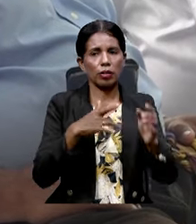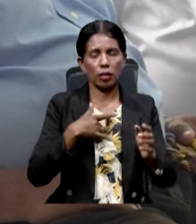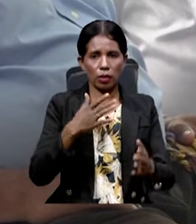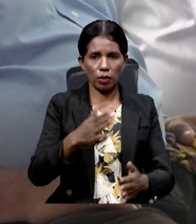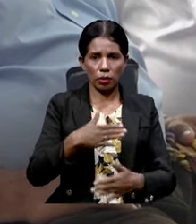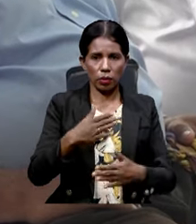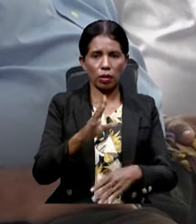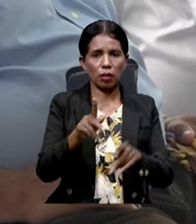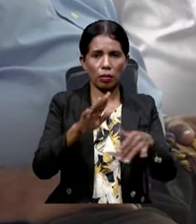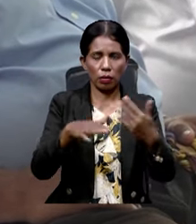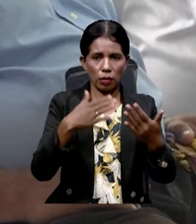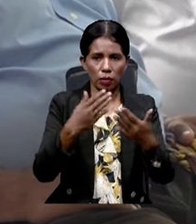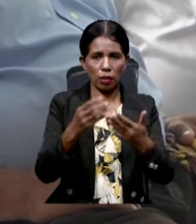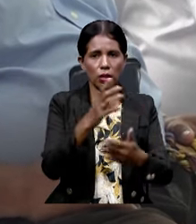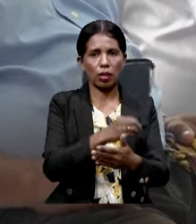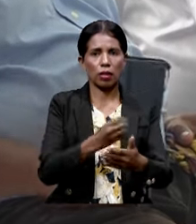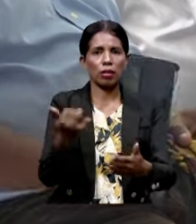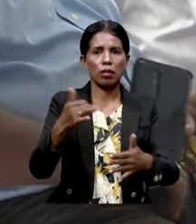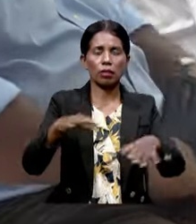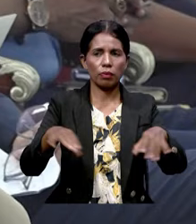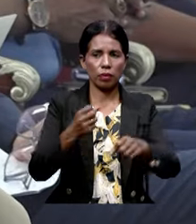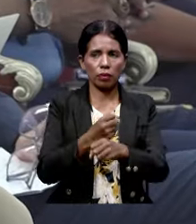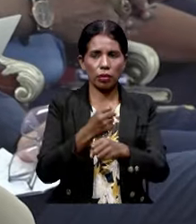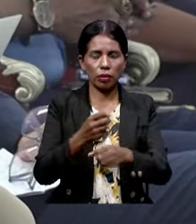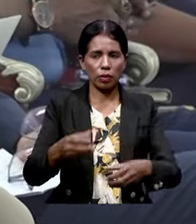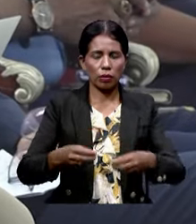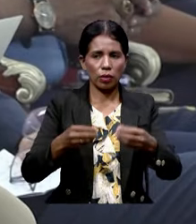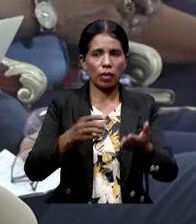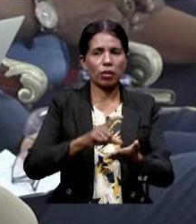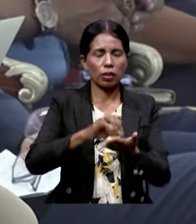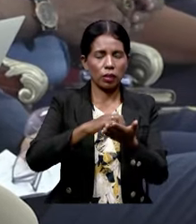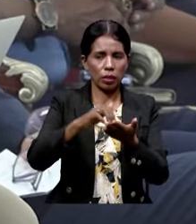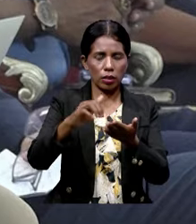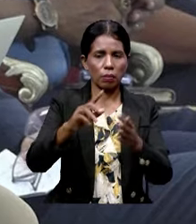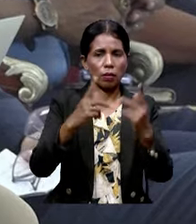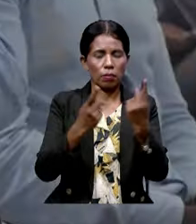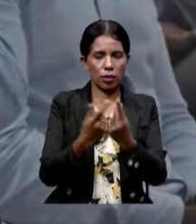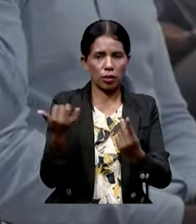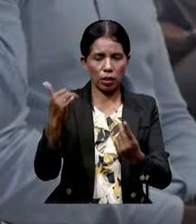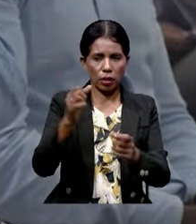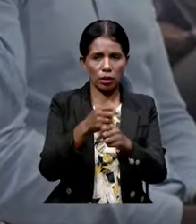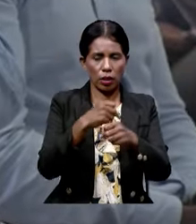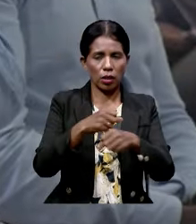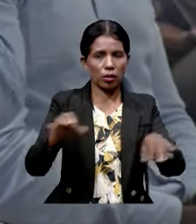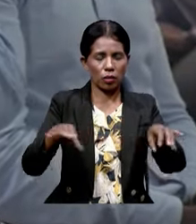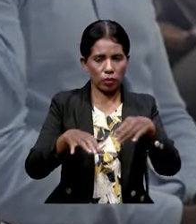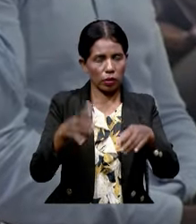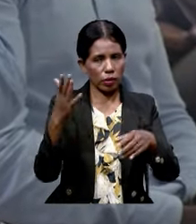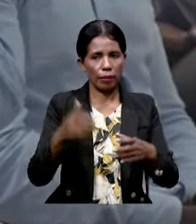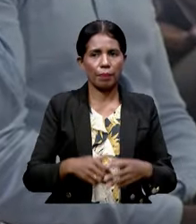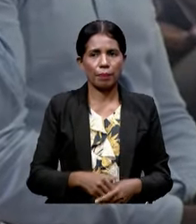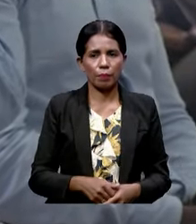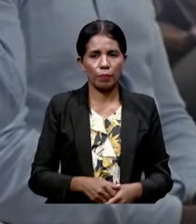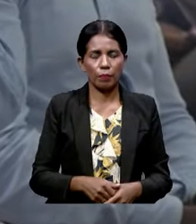entidade relevante Sira, nebe durante serviço Macas, onde foi licença para a empresa Sira, atualar o serviço e a terreno. Entidade